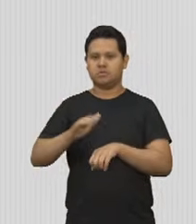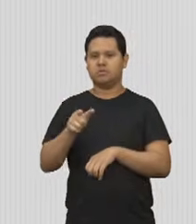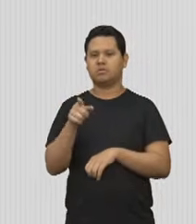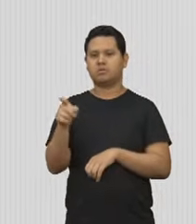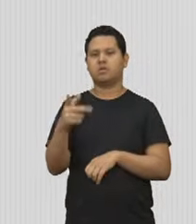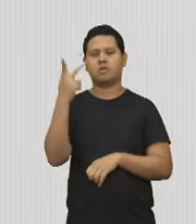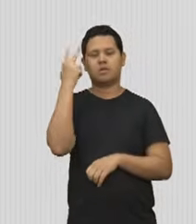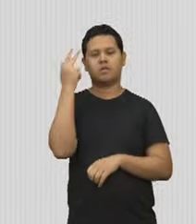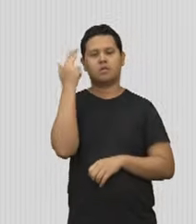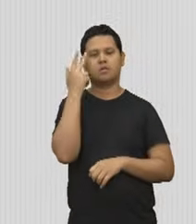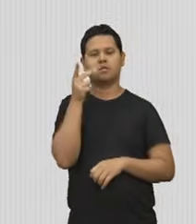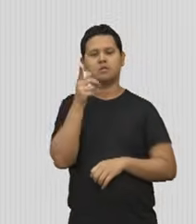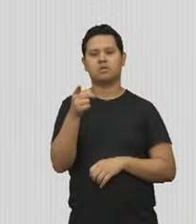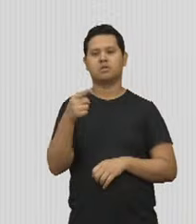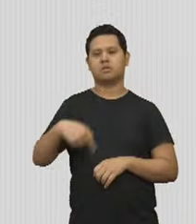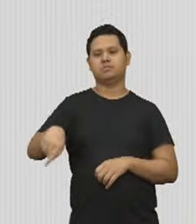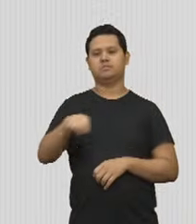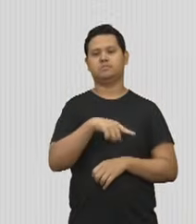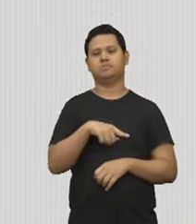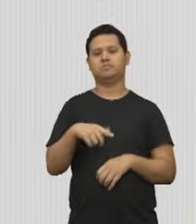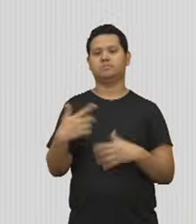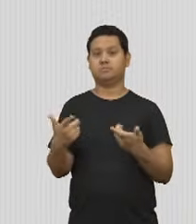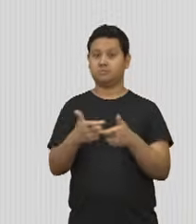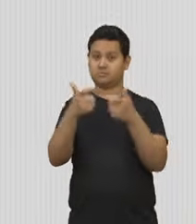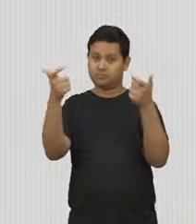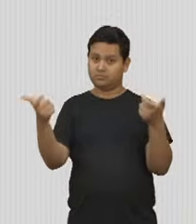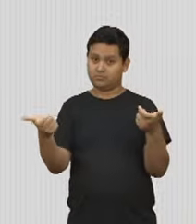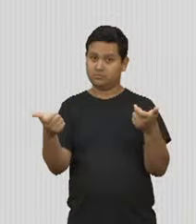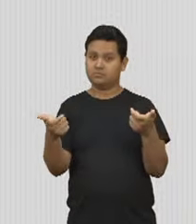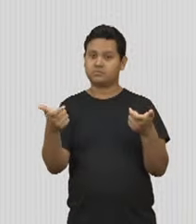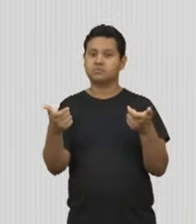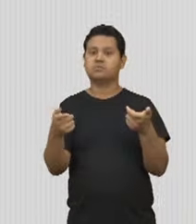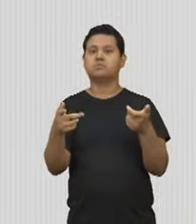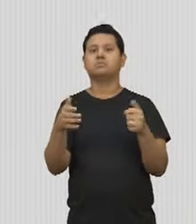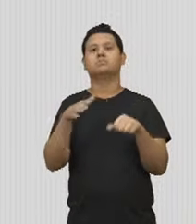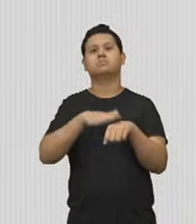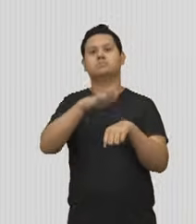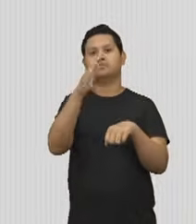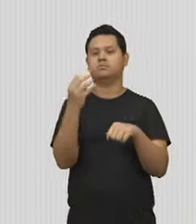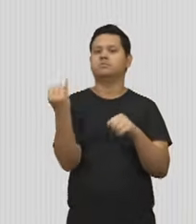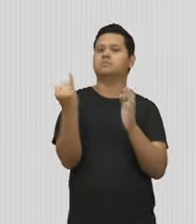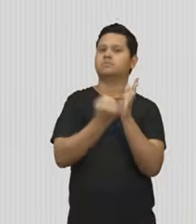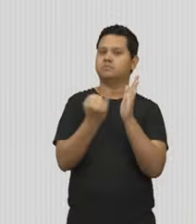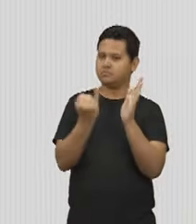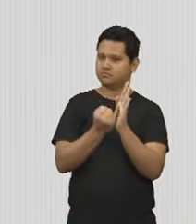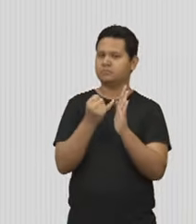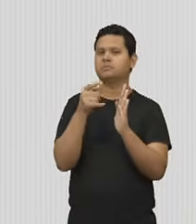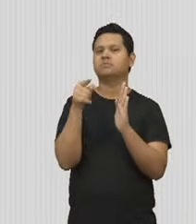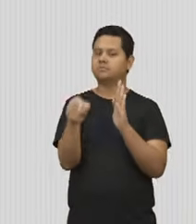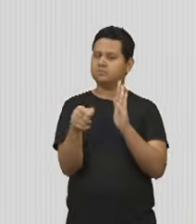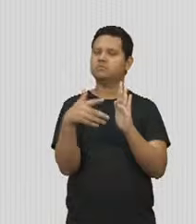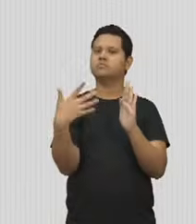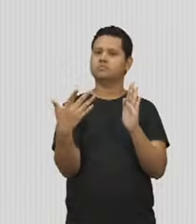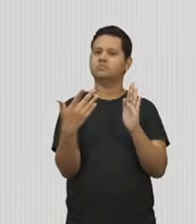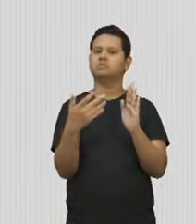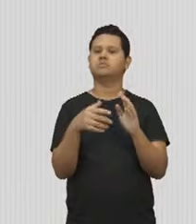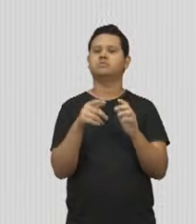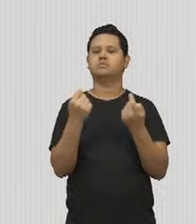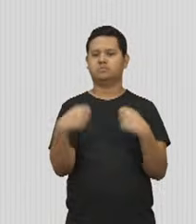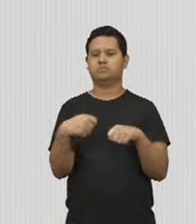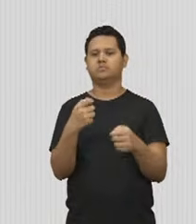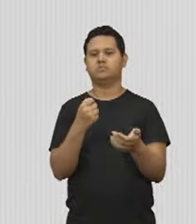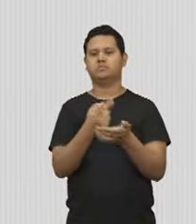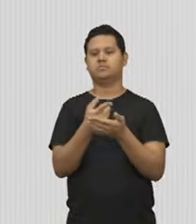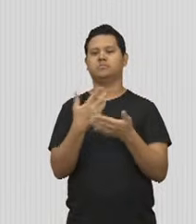é naturalmente, todos nós, quanto mais você recebe, maior é o seu imposto de renda, maior são aqueles seus dividendos que você tem que